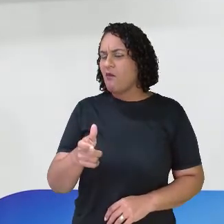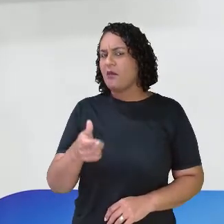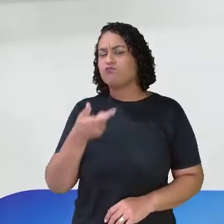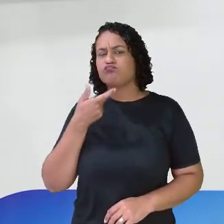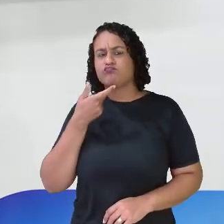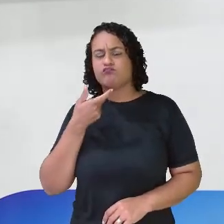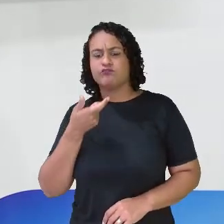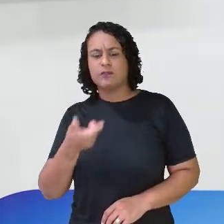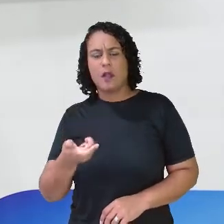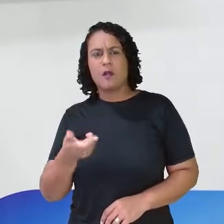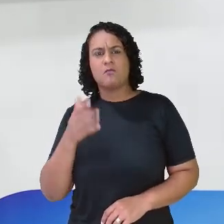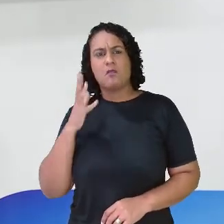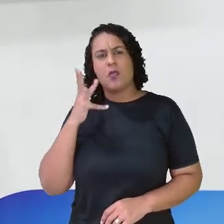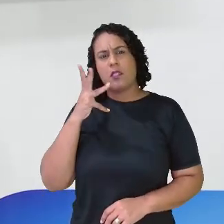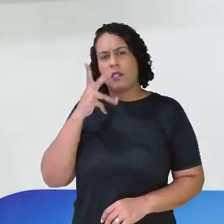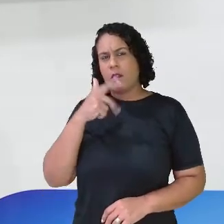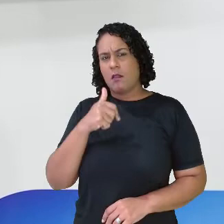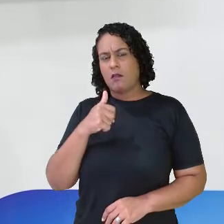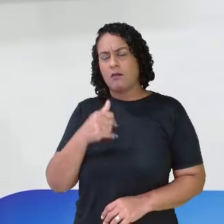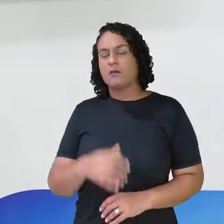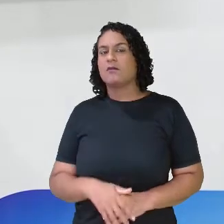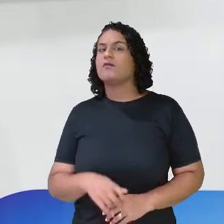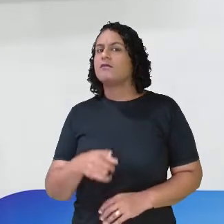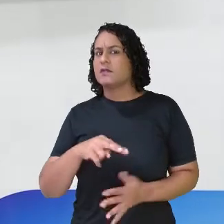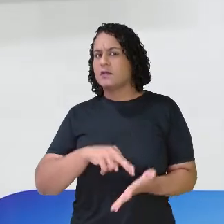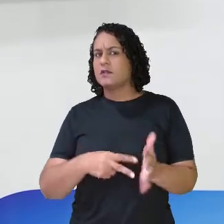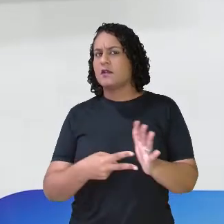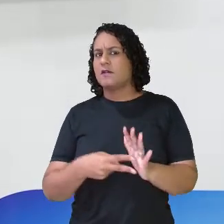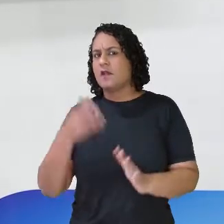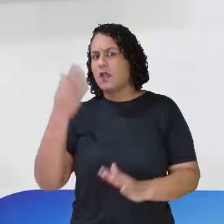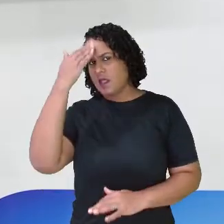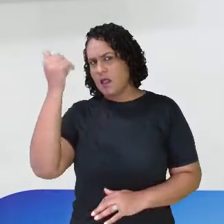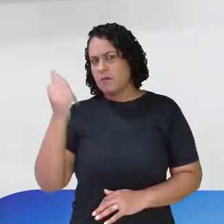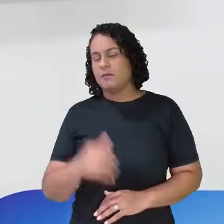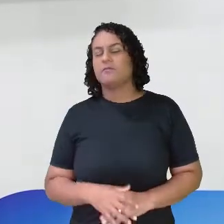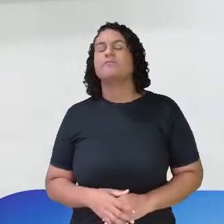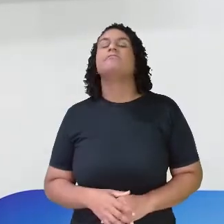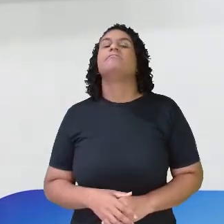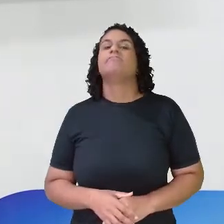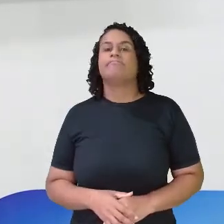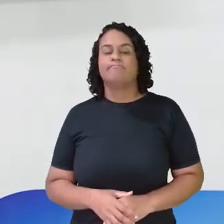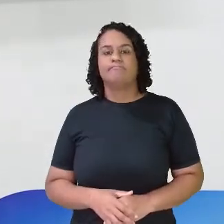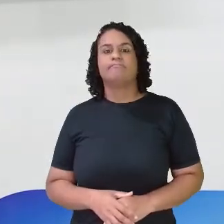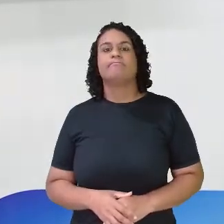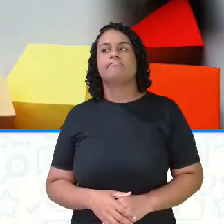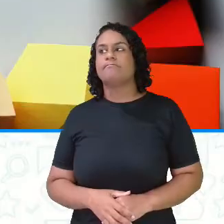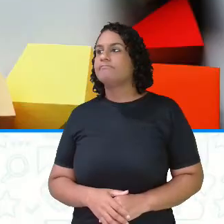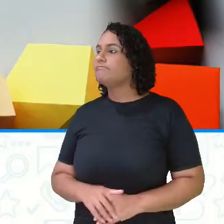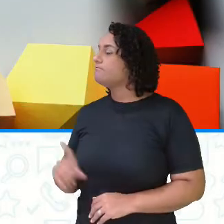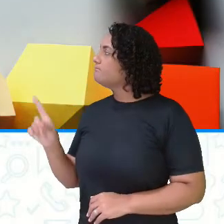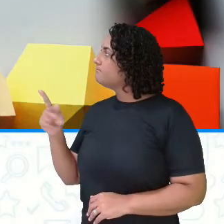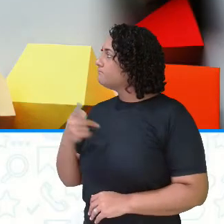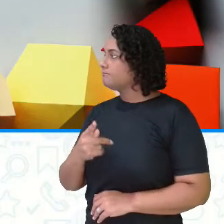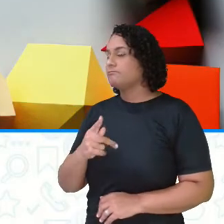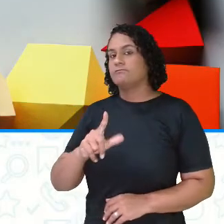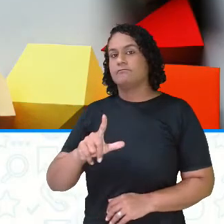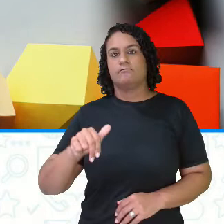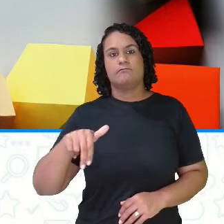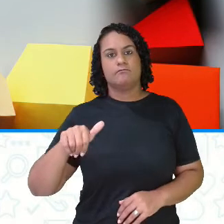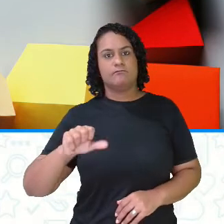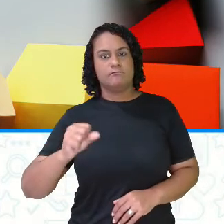isso significa? Você sabe? A gente vai conversar sobre isso hoje. As figuras geométricas planas